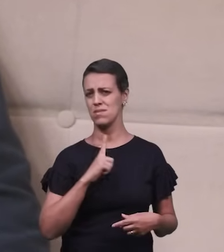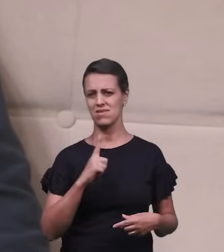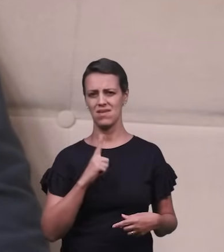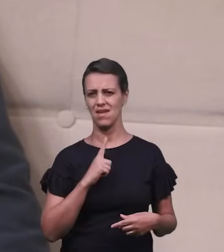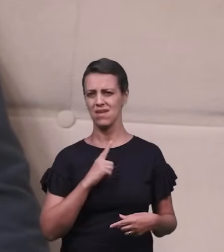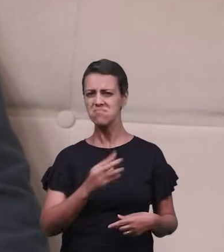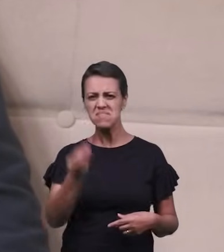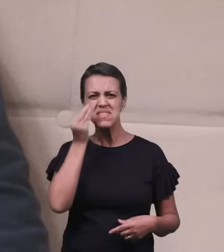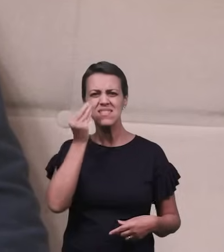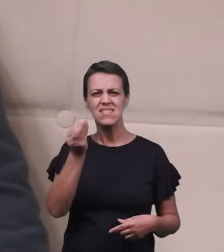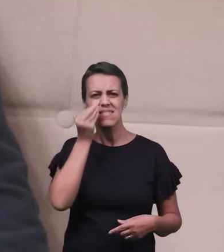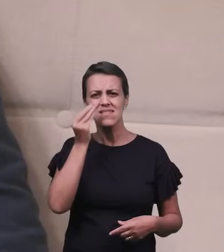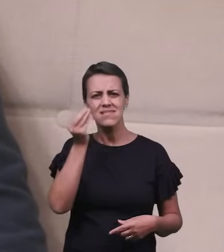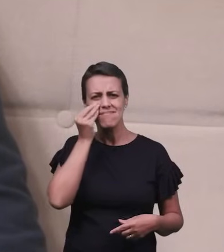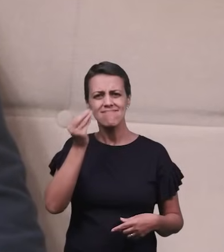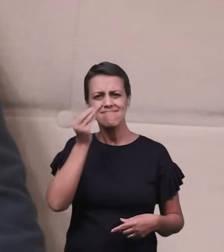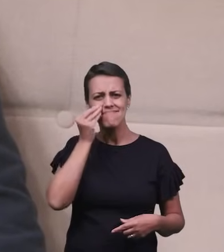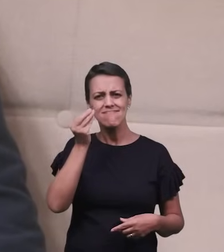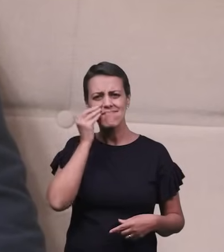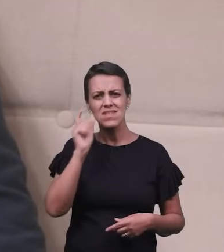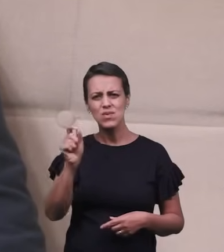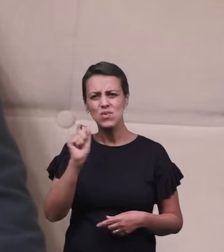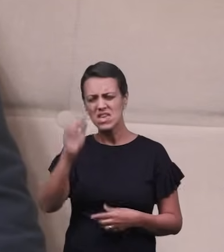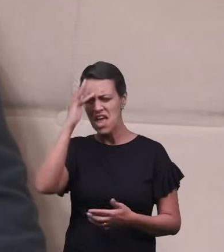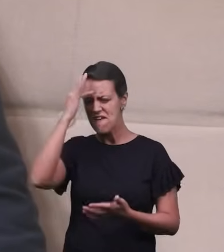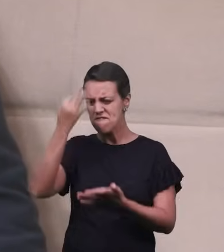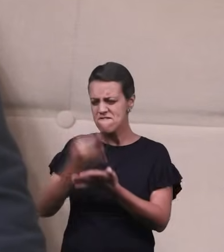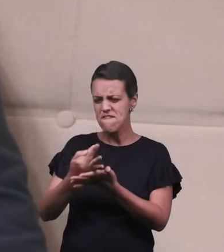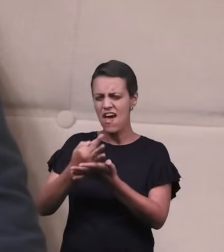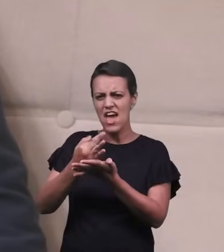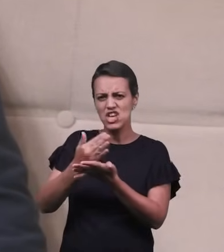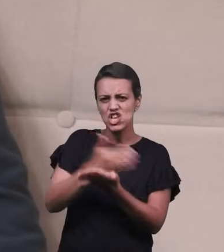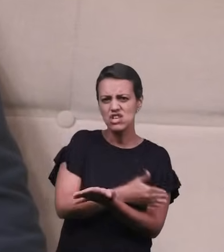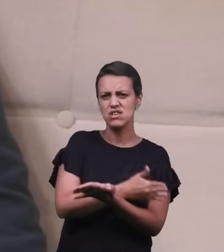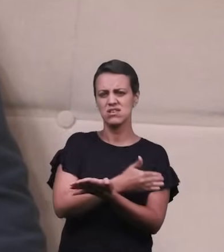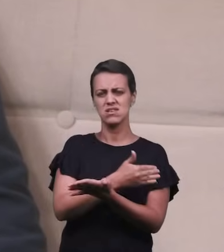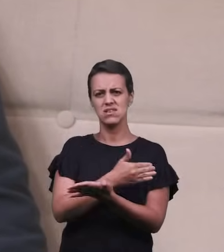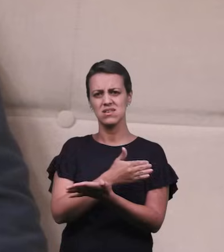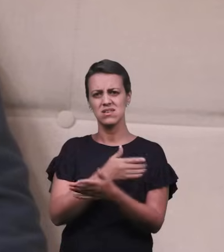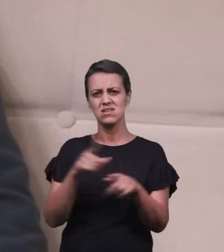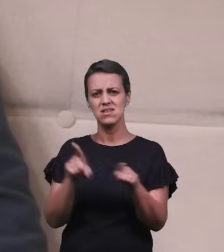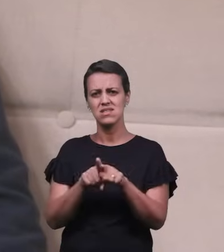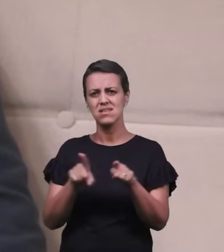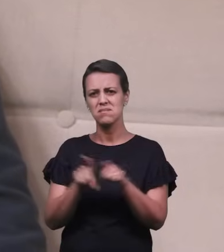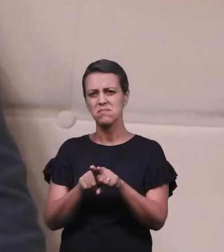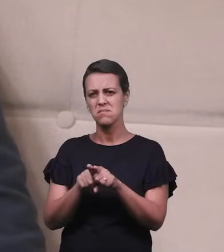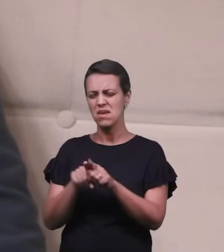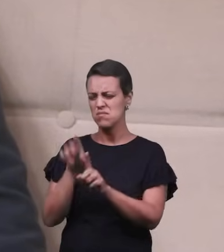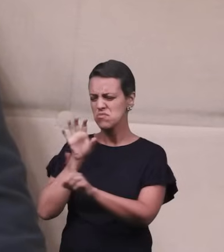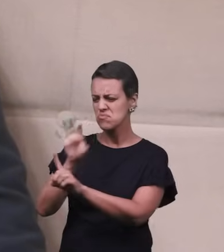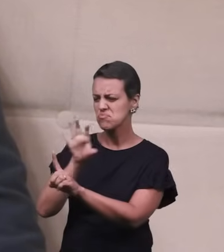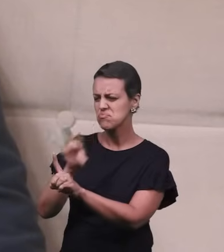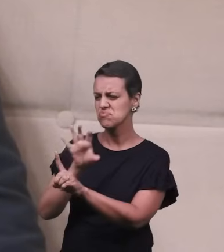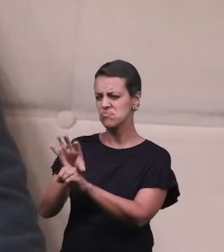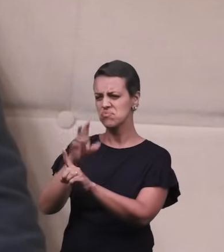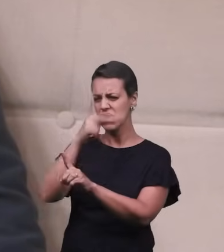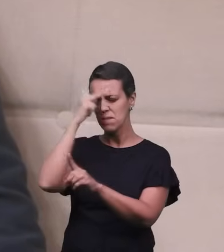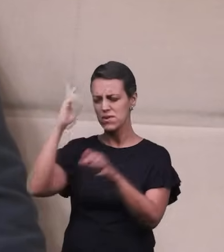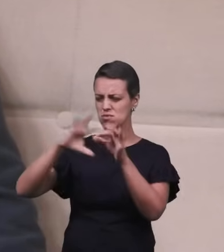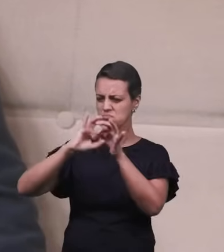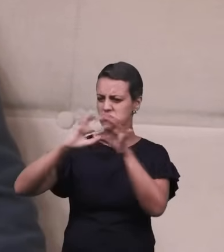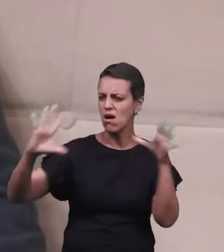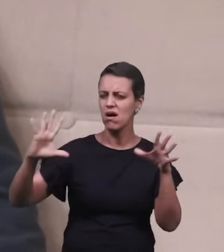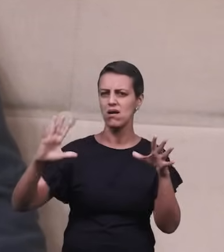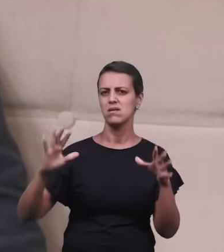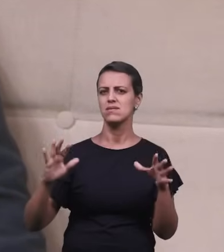fiel e tentam, a todo custo, desviar a fé e afastar o crente da